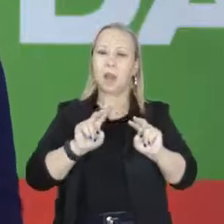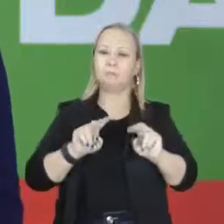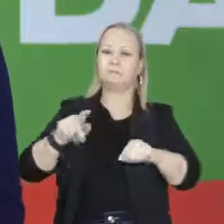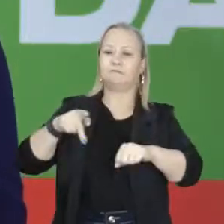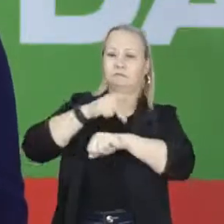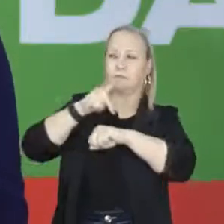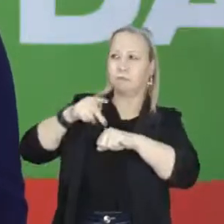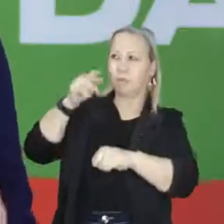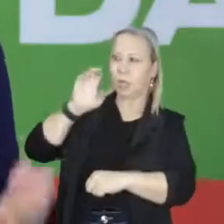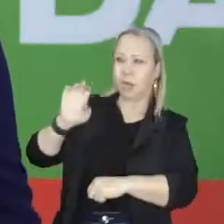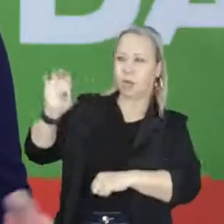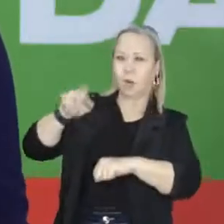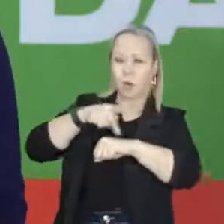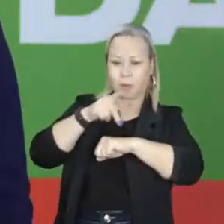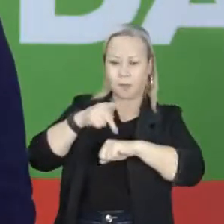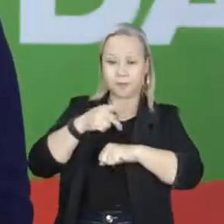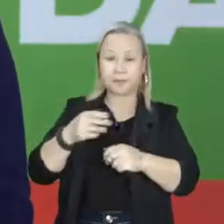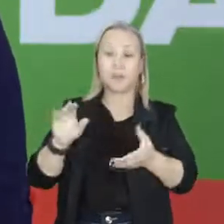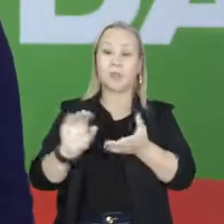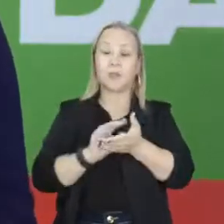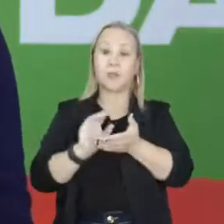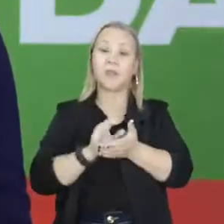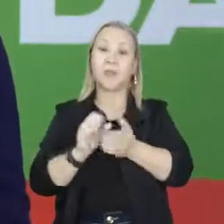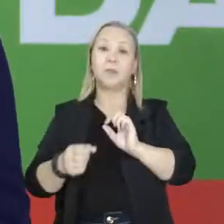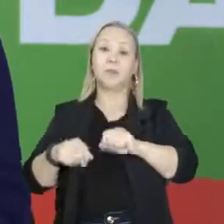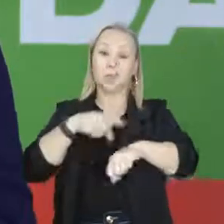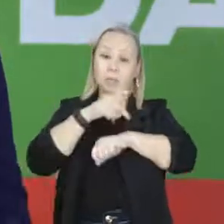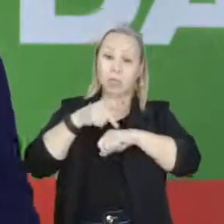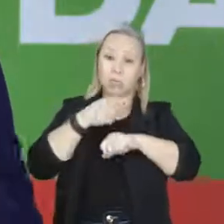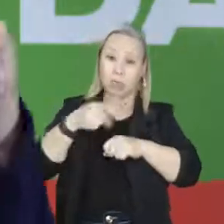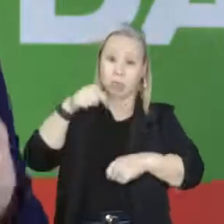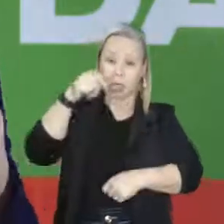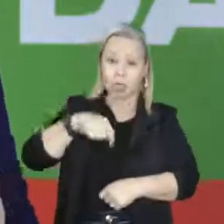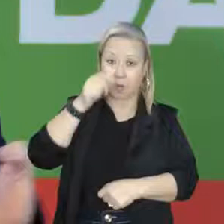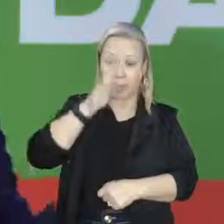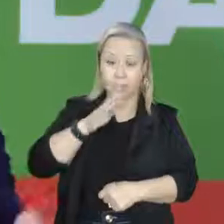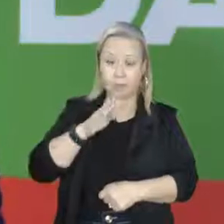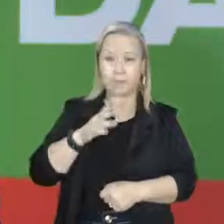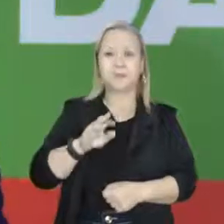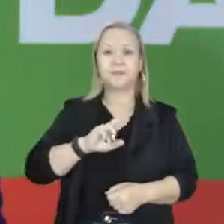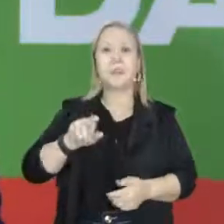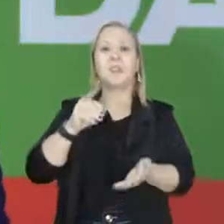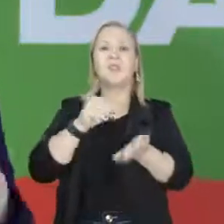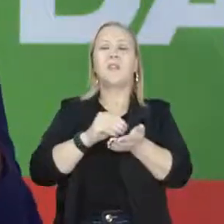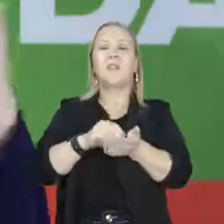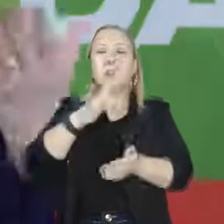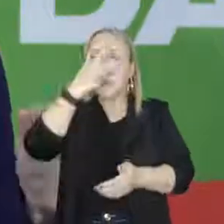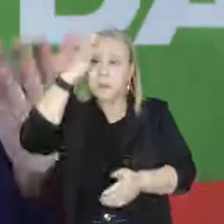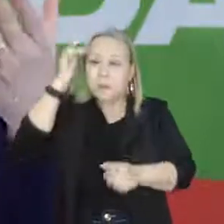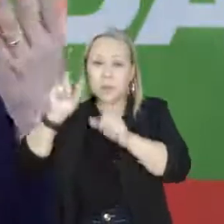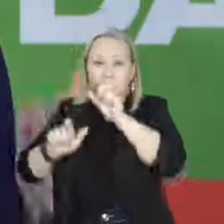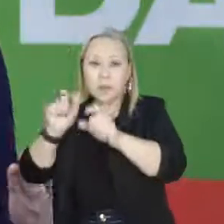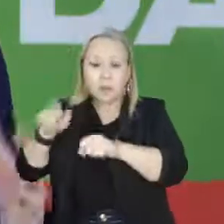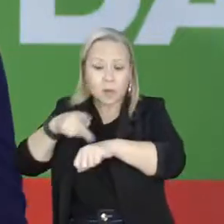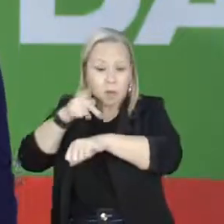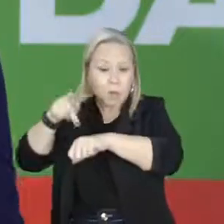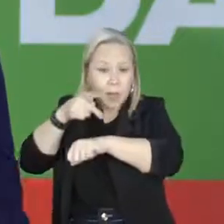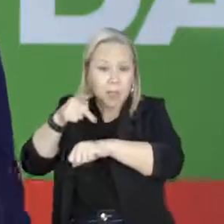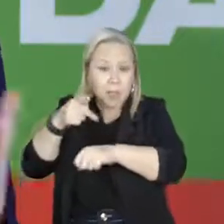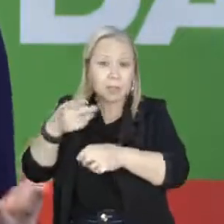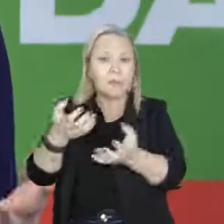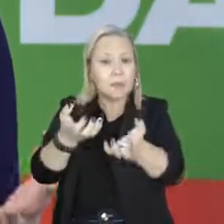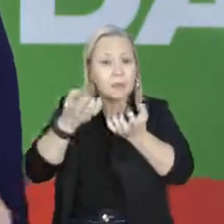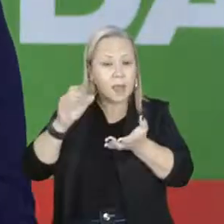dos recursos e investimentos estrangeiros para o Brasil. O que não falta é gente querendo investir no Brasil. Nós estamos falando de dólares.